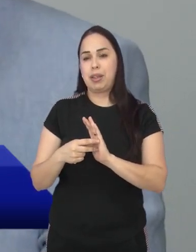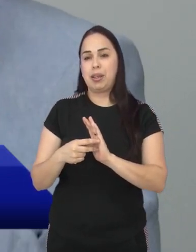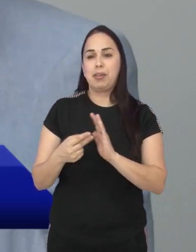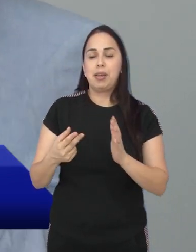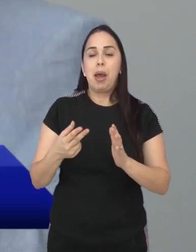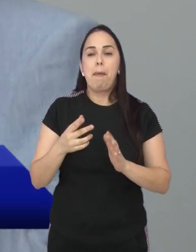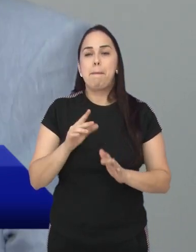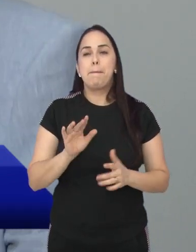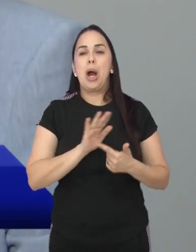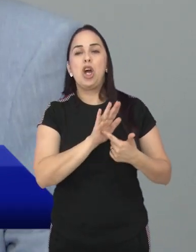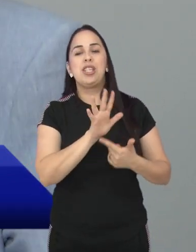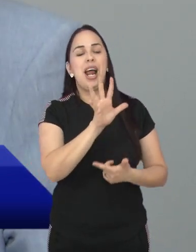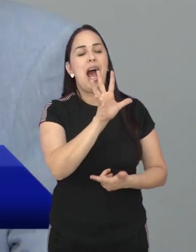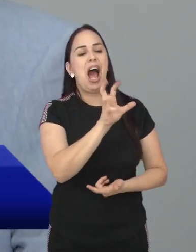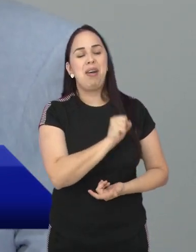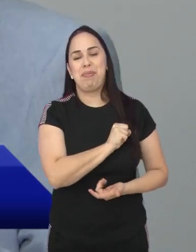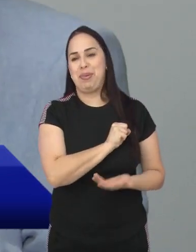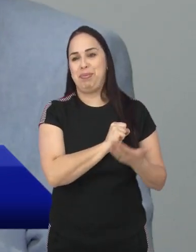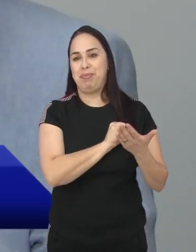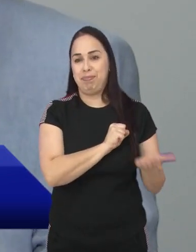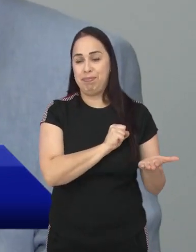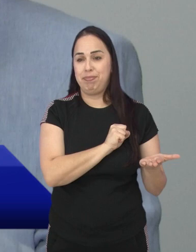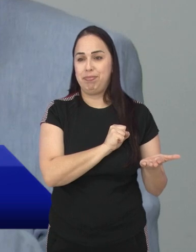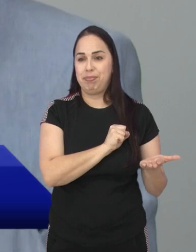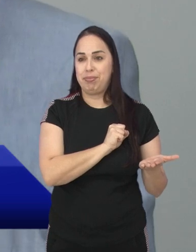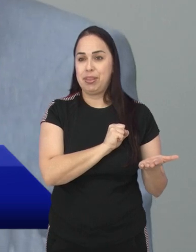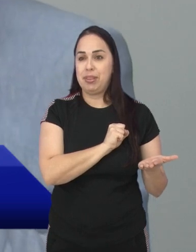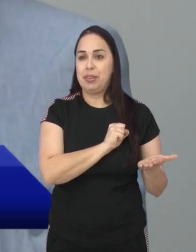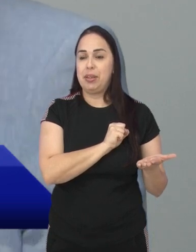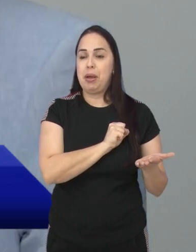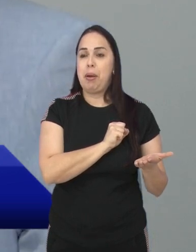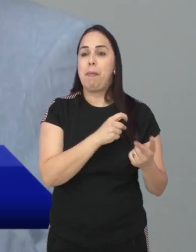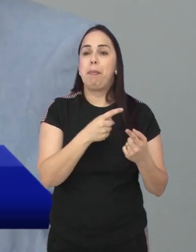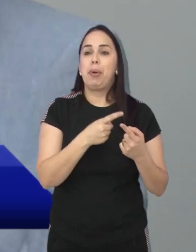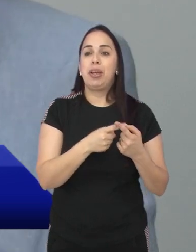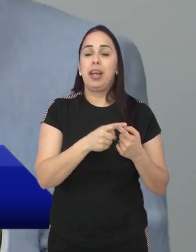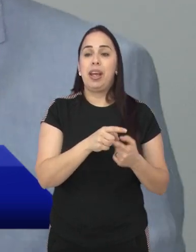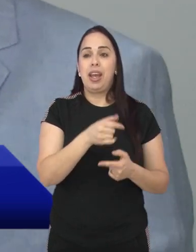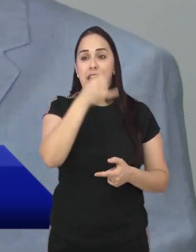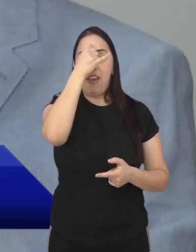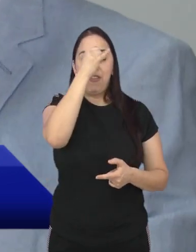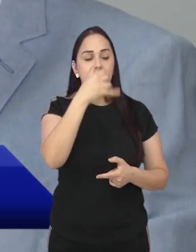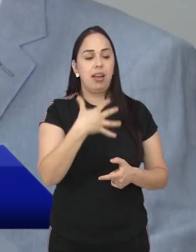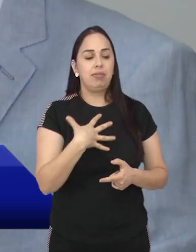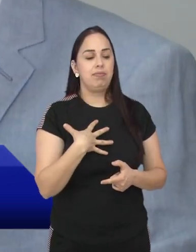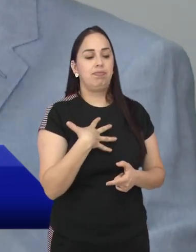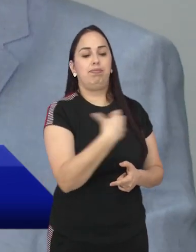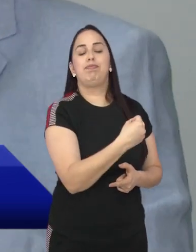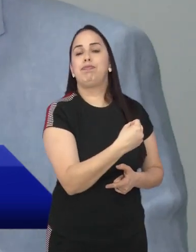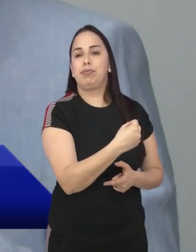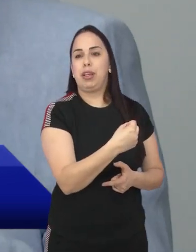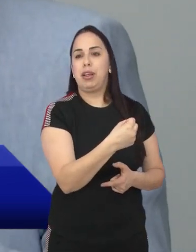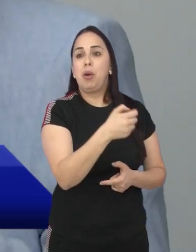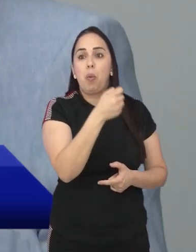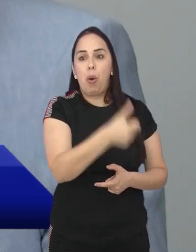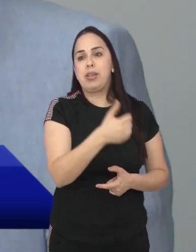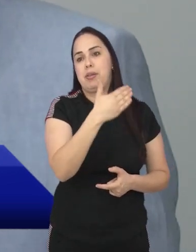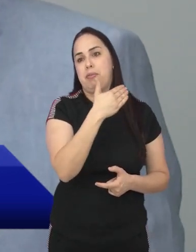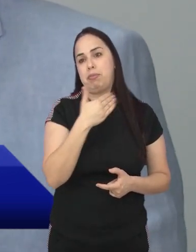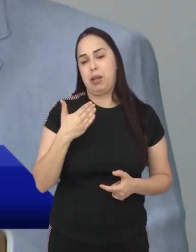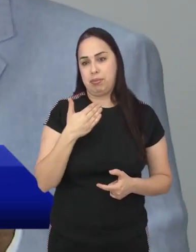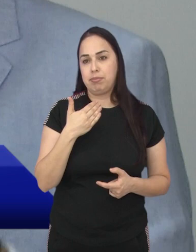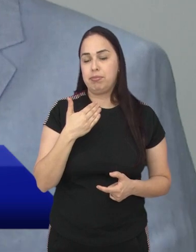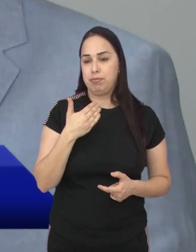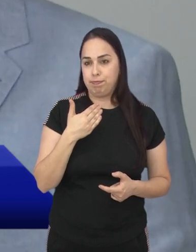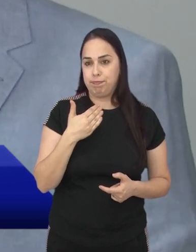traduzindo amor porque porque eu impeço que a pessoa que eu amo possa vir a